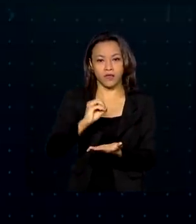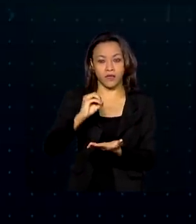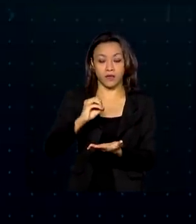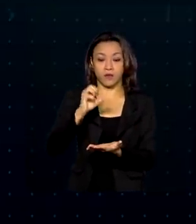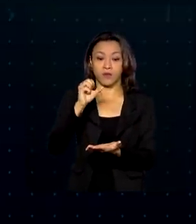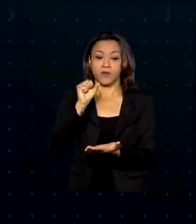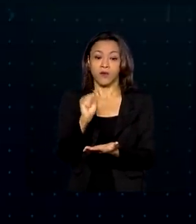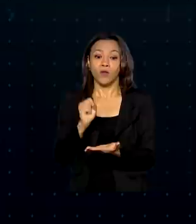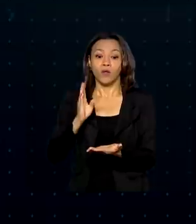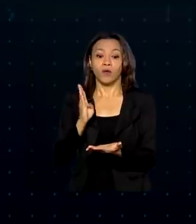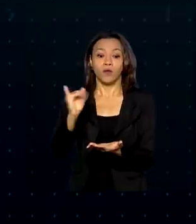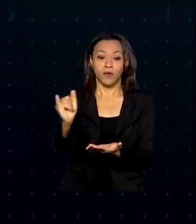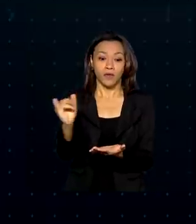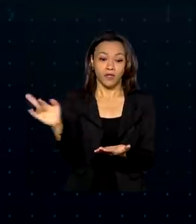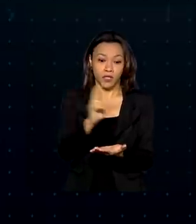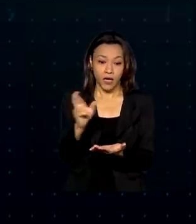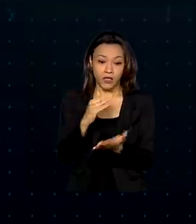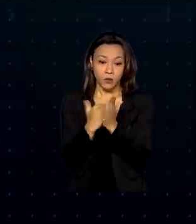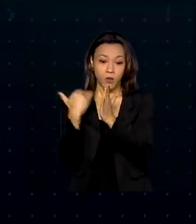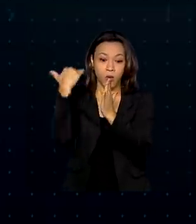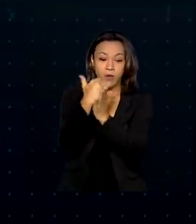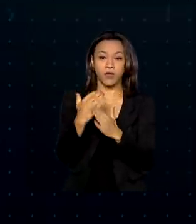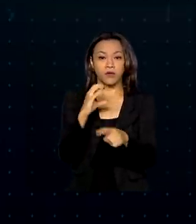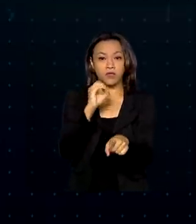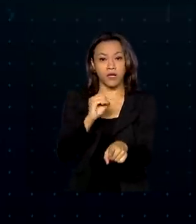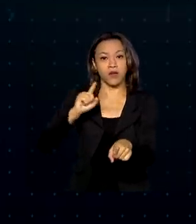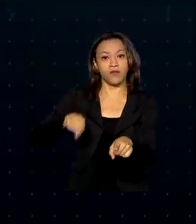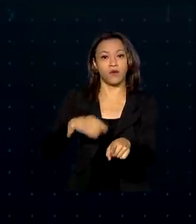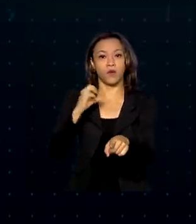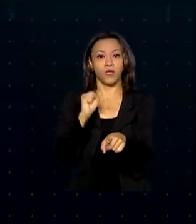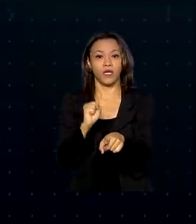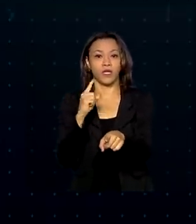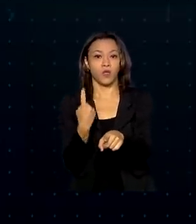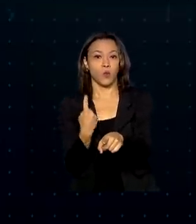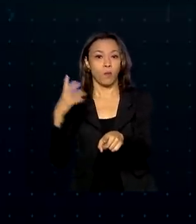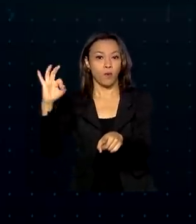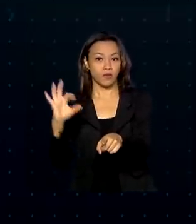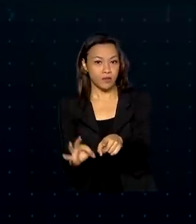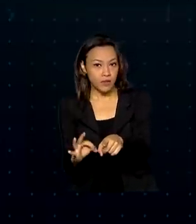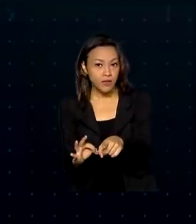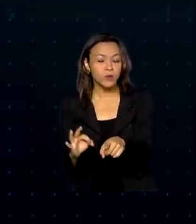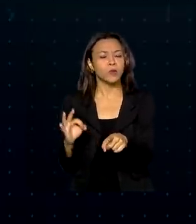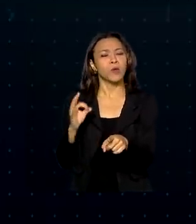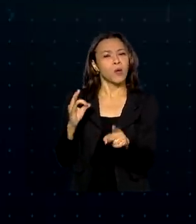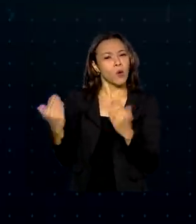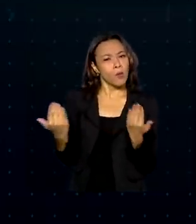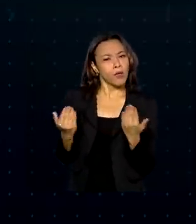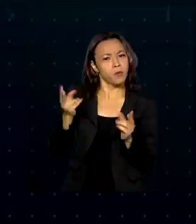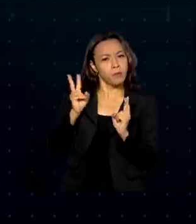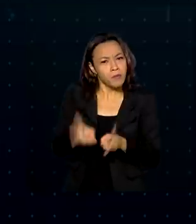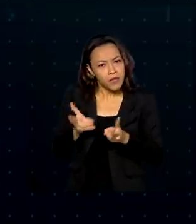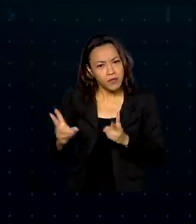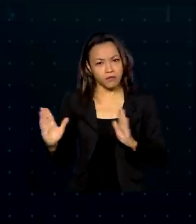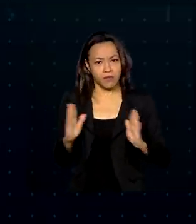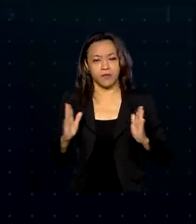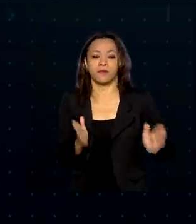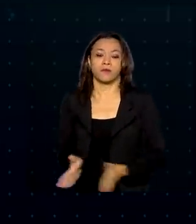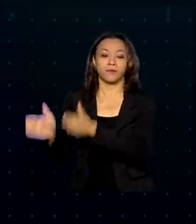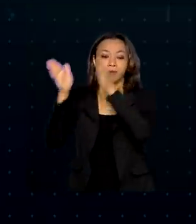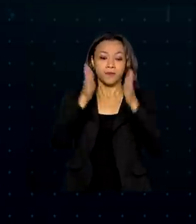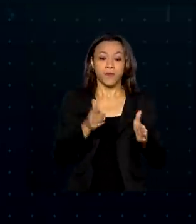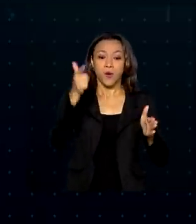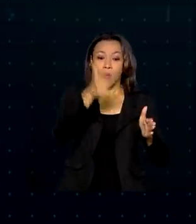e oito bilhões de reais um crescimento de 0,81 por cento em relação ao mesmo período já as